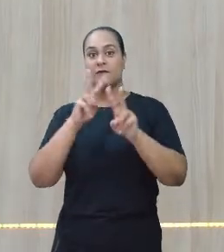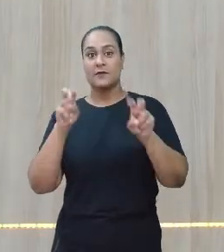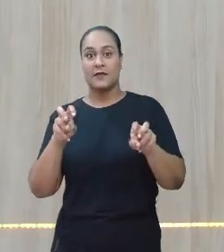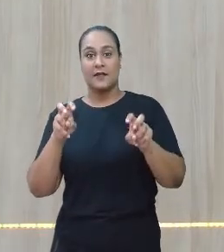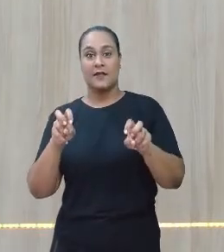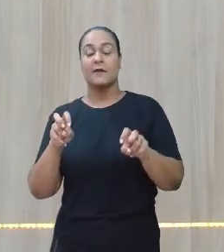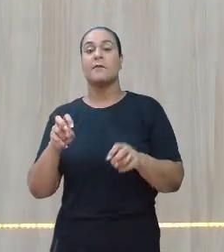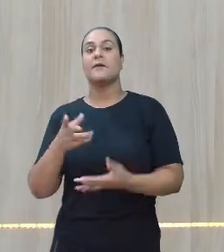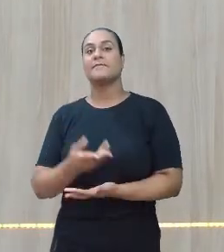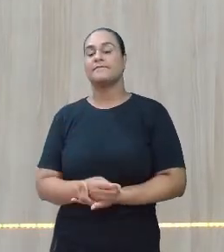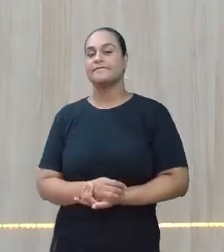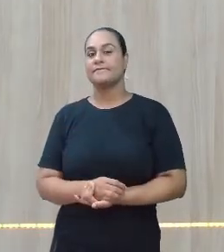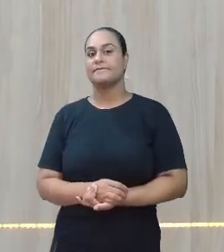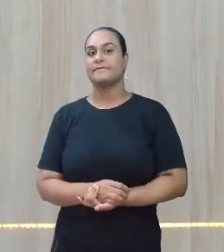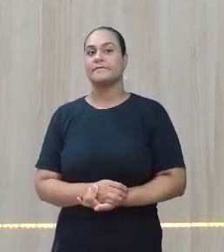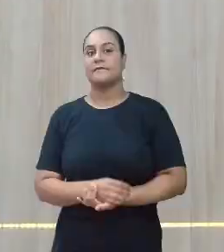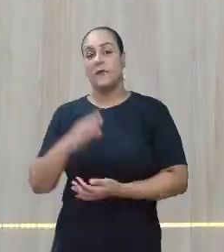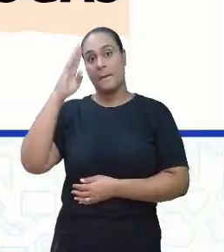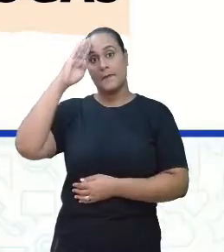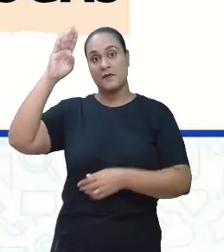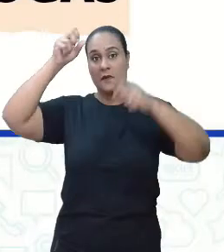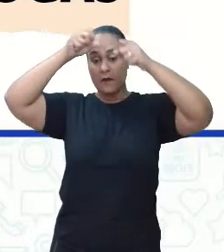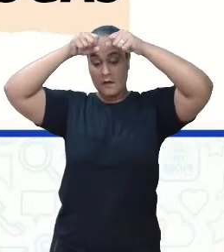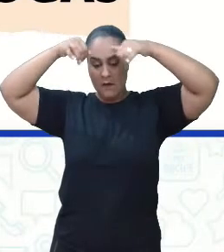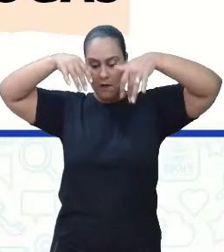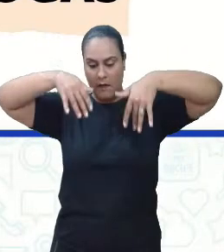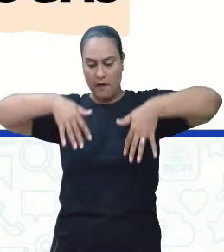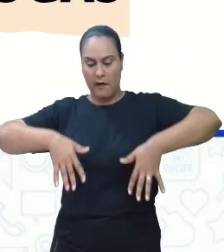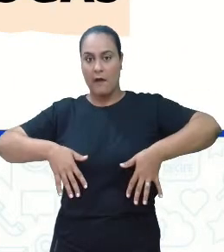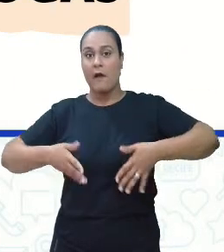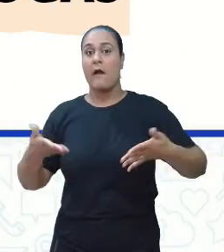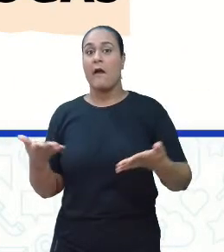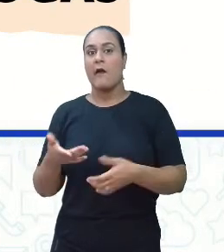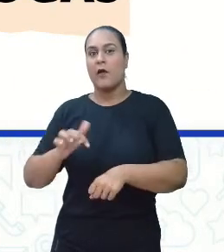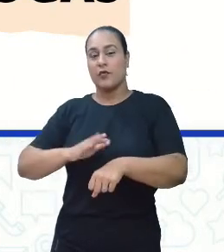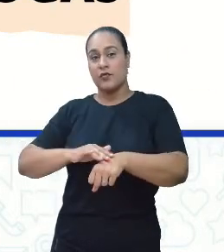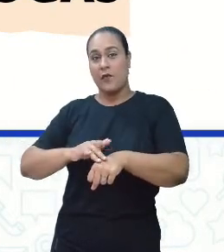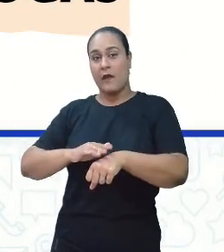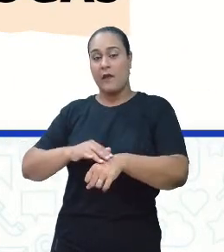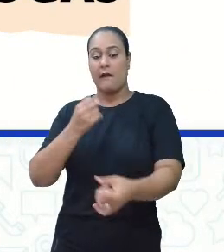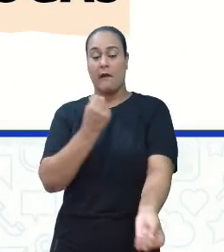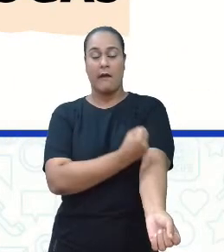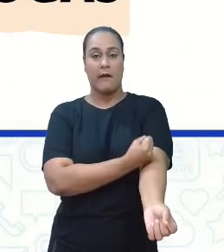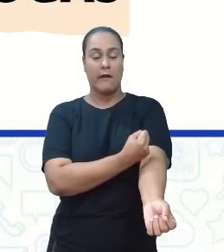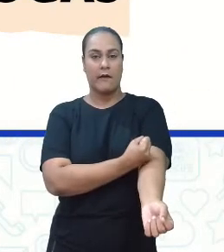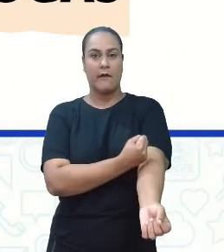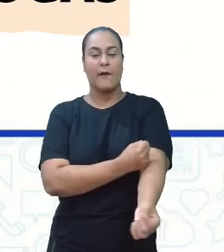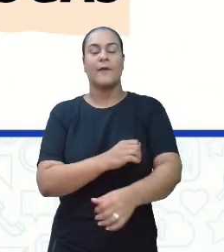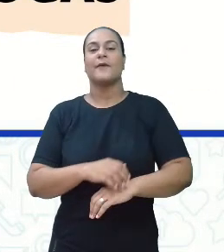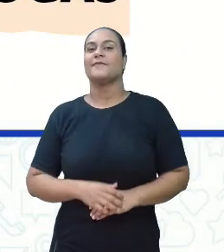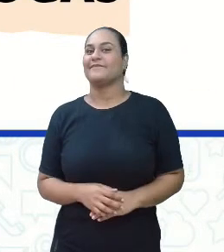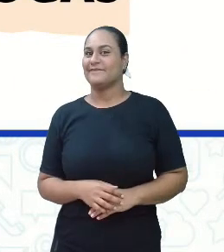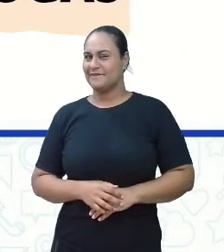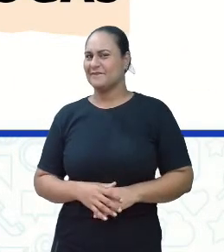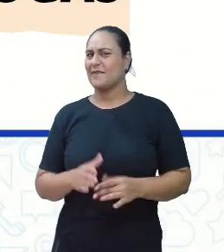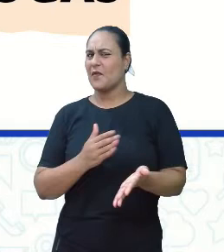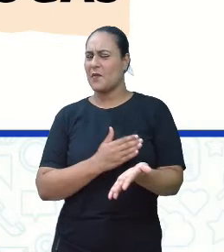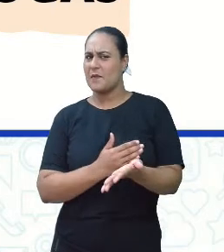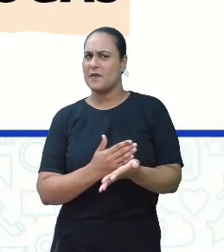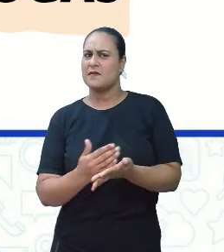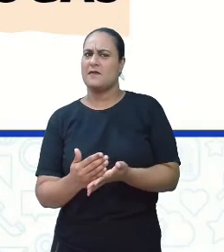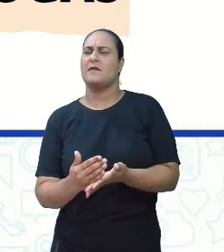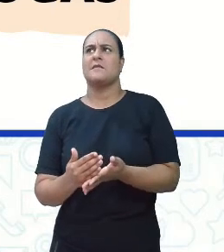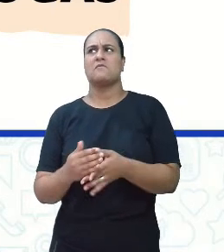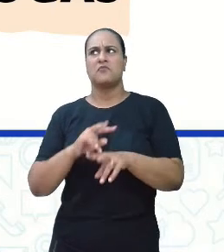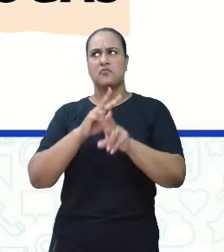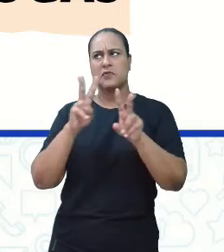central ainda é sistema nervoso, mas nós vamos trabalhar com doença e com drogas. Nós já começamos, né, a trabalhar com